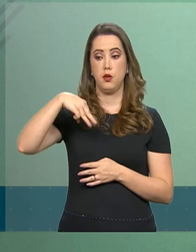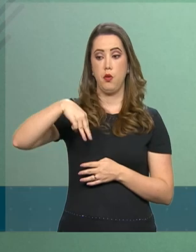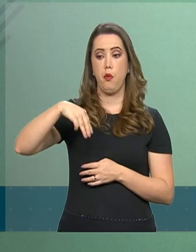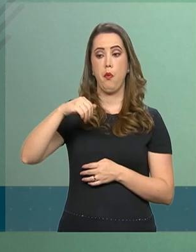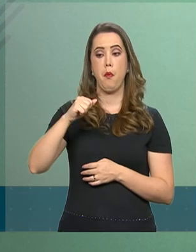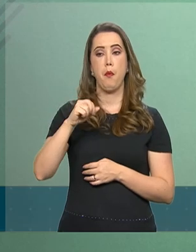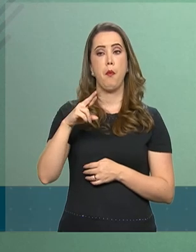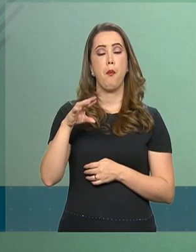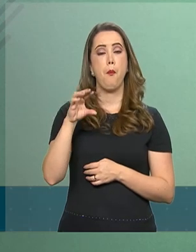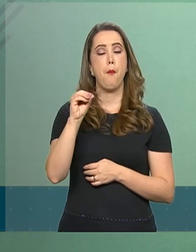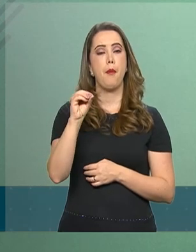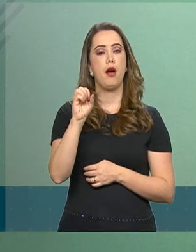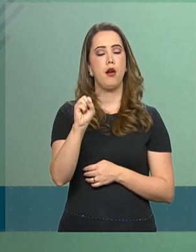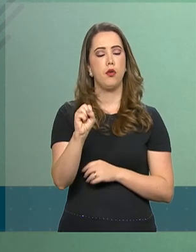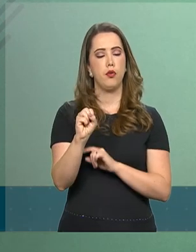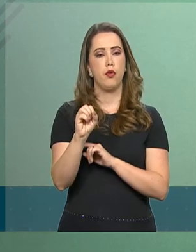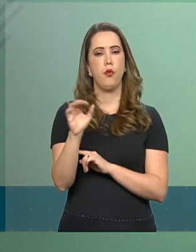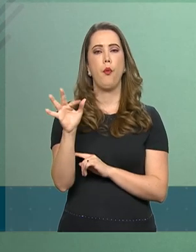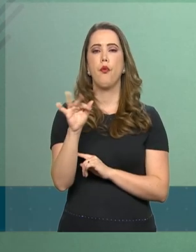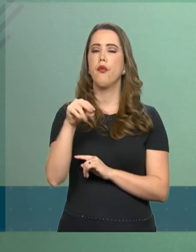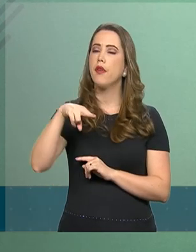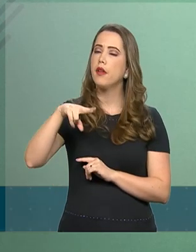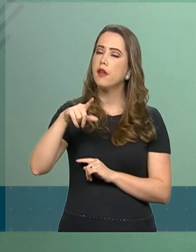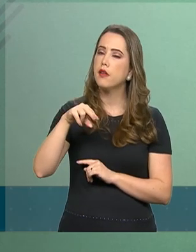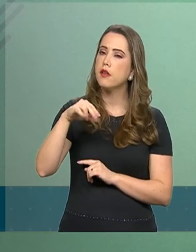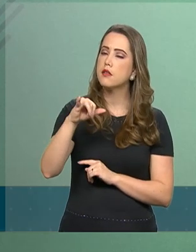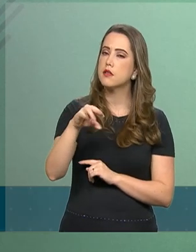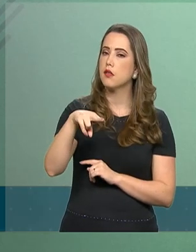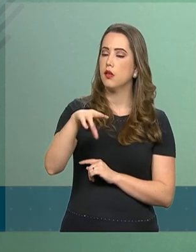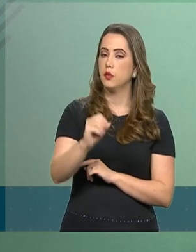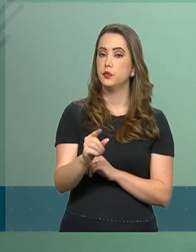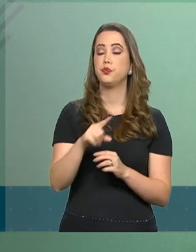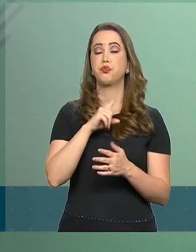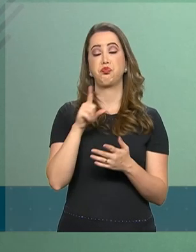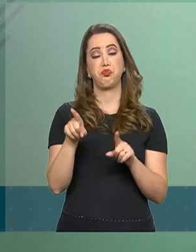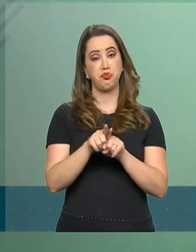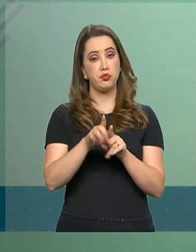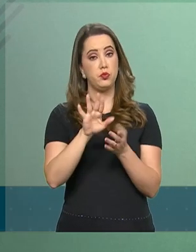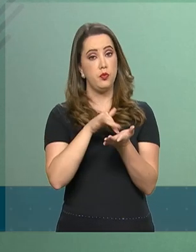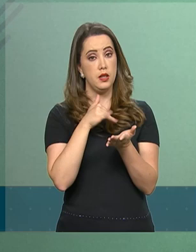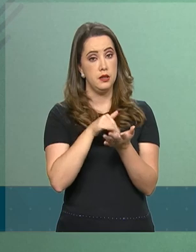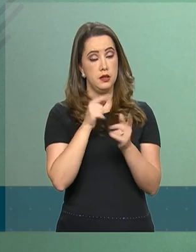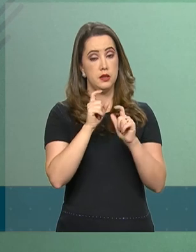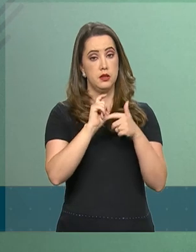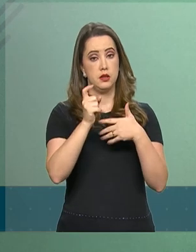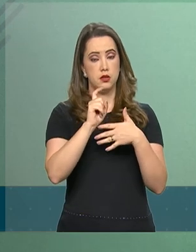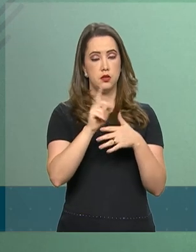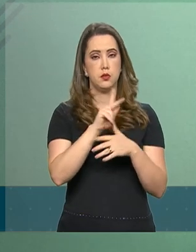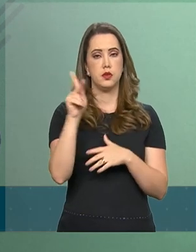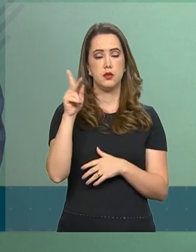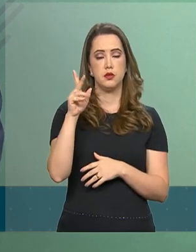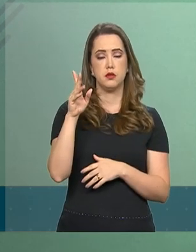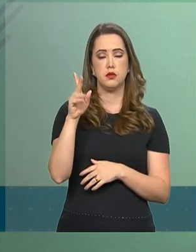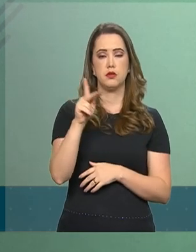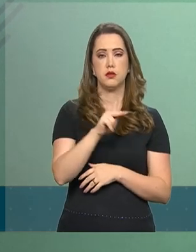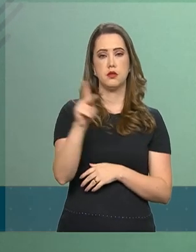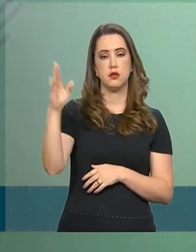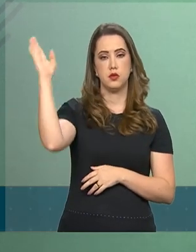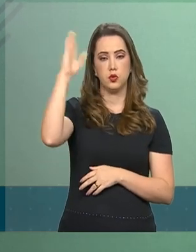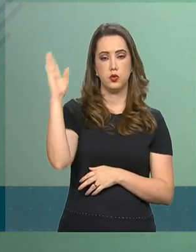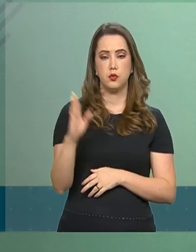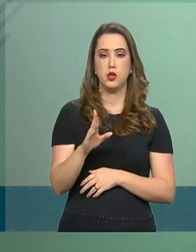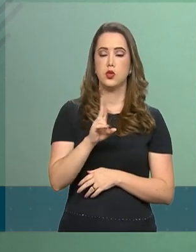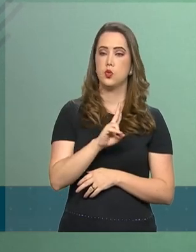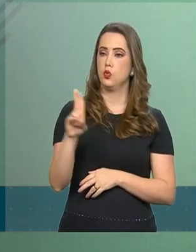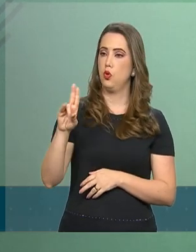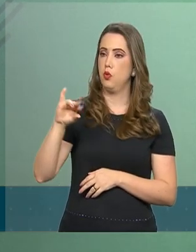secretário executivo da casa civil da presidência da república o senhor josé vicente